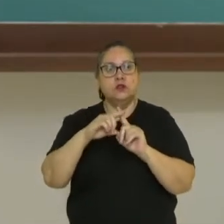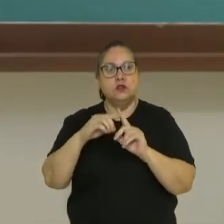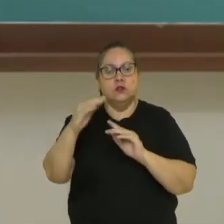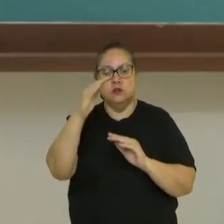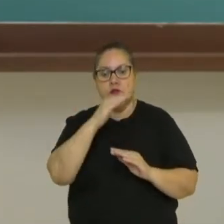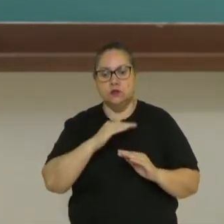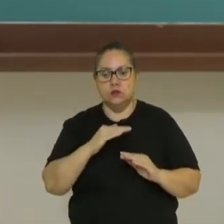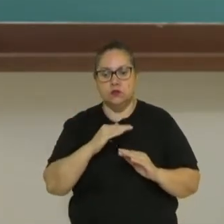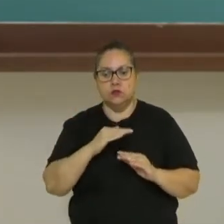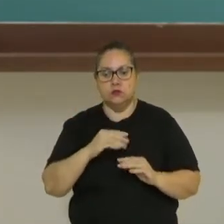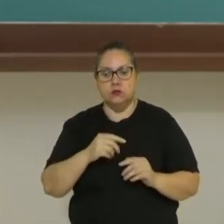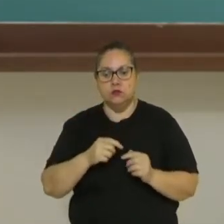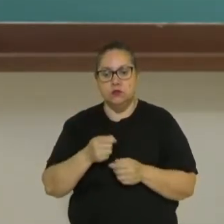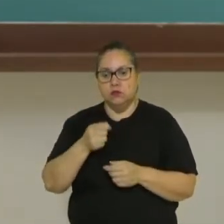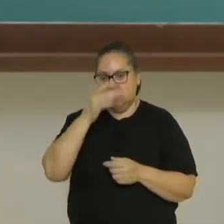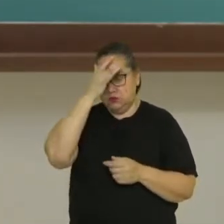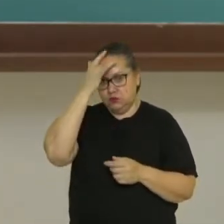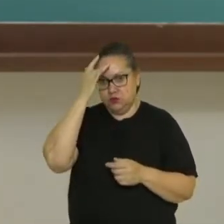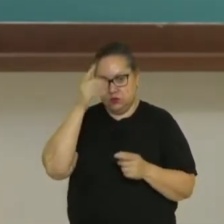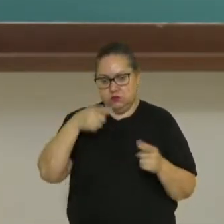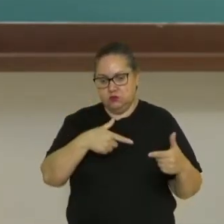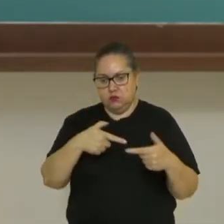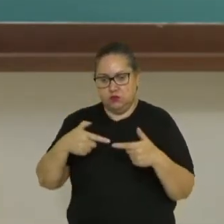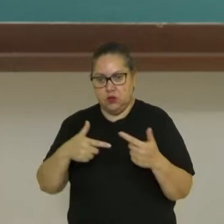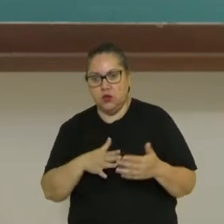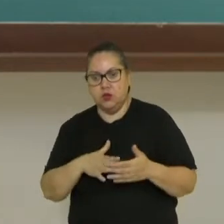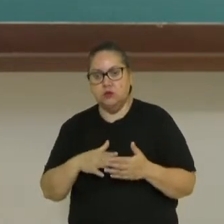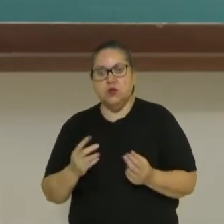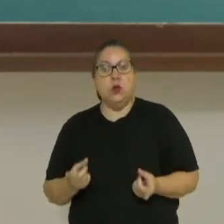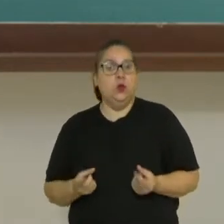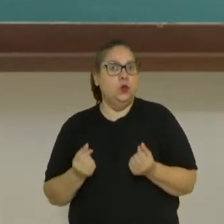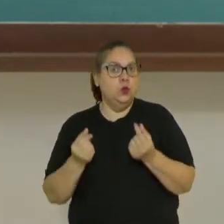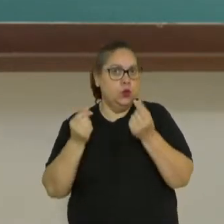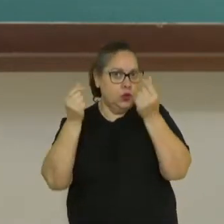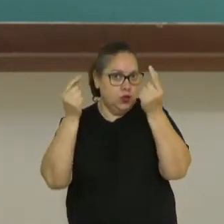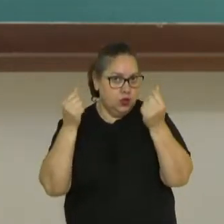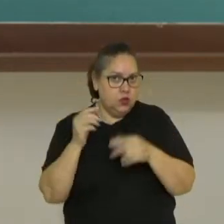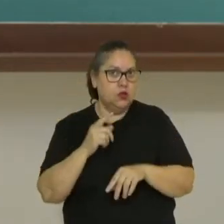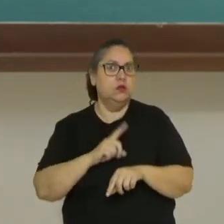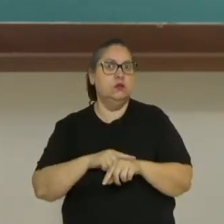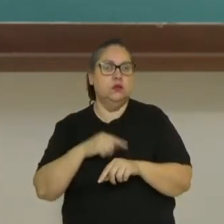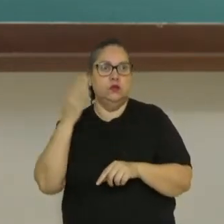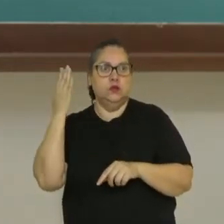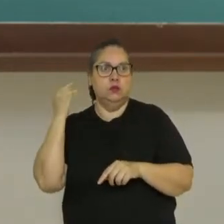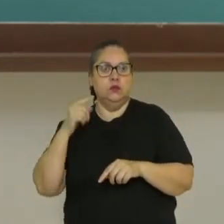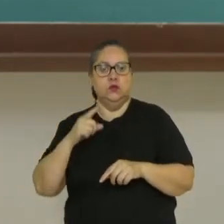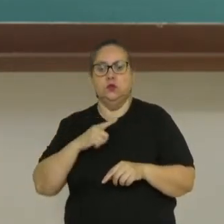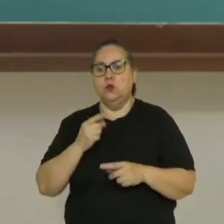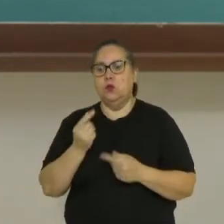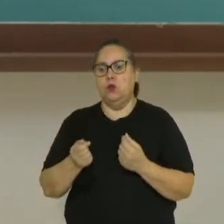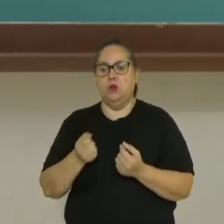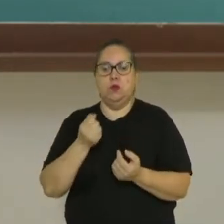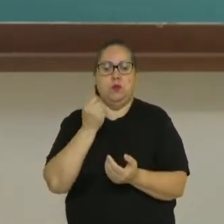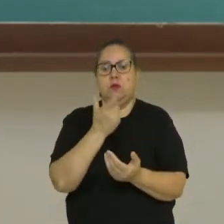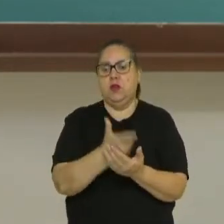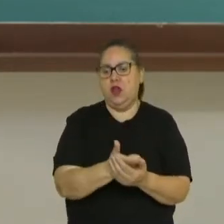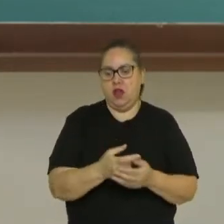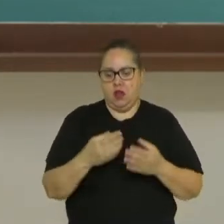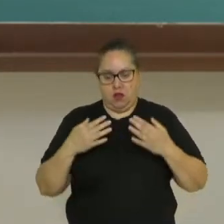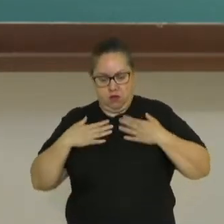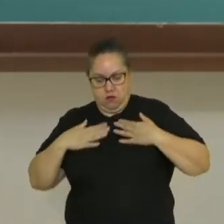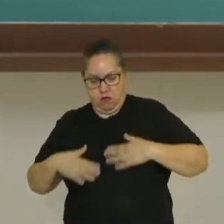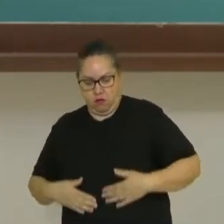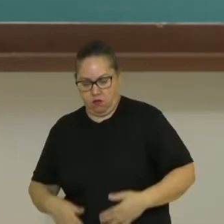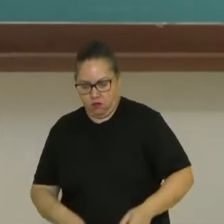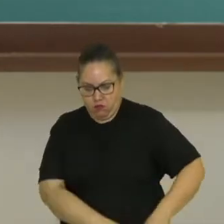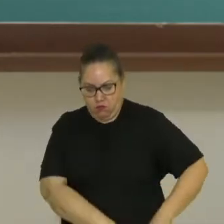os nobres e guerreiros. Então ali estavam os ricos da época, os que tinham como comprar armaduras e